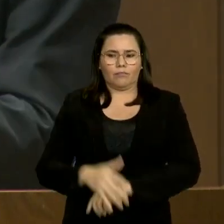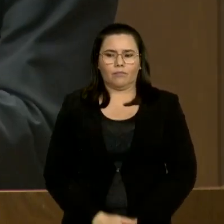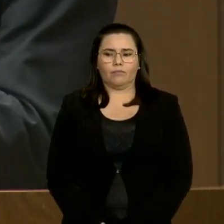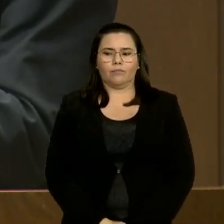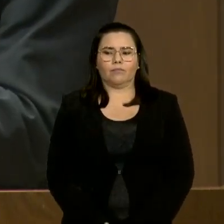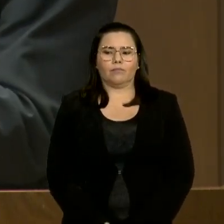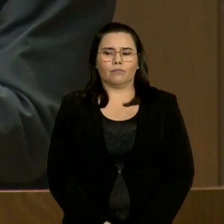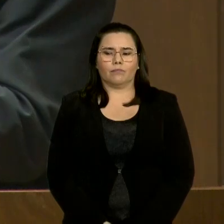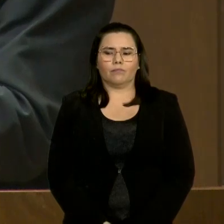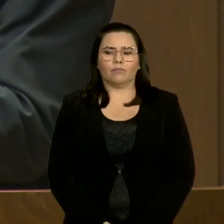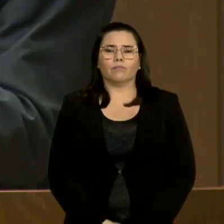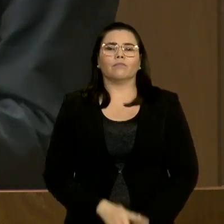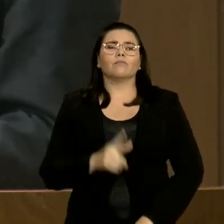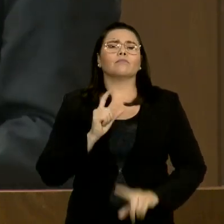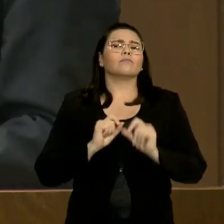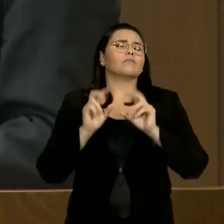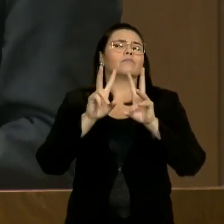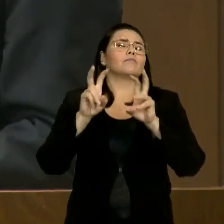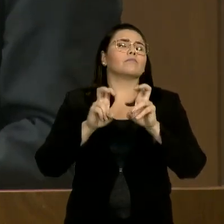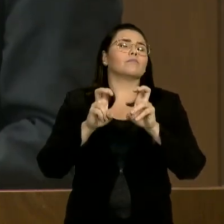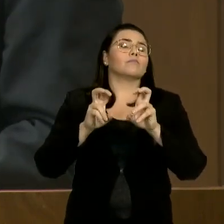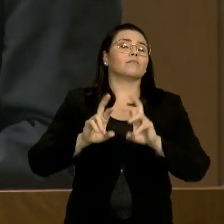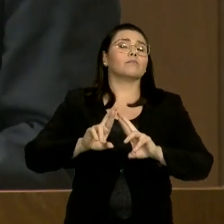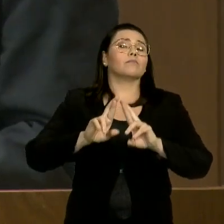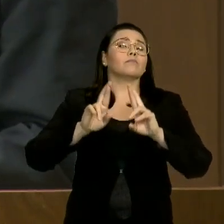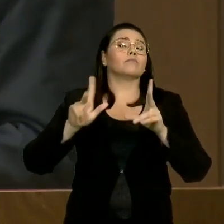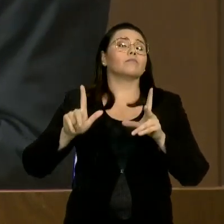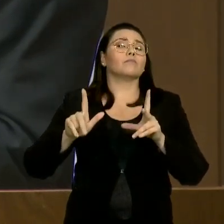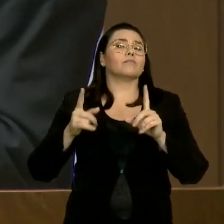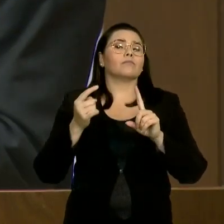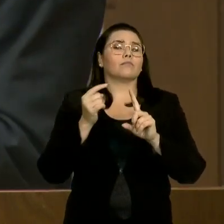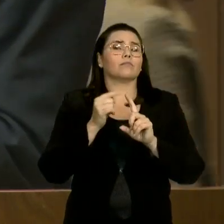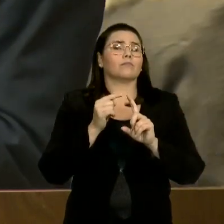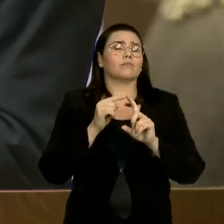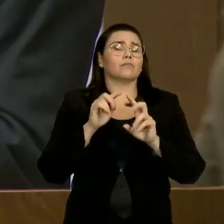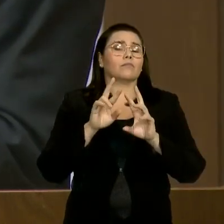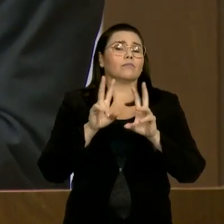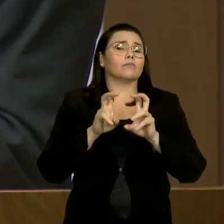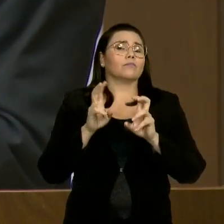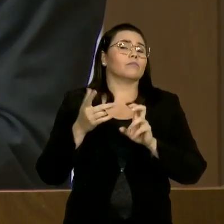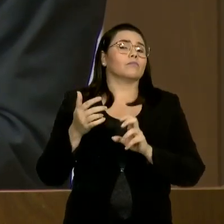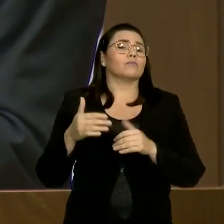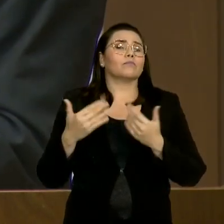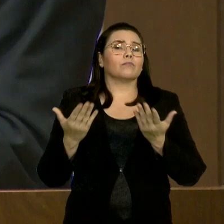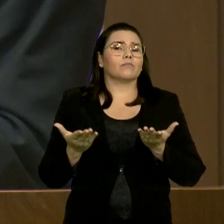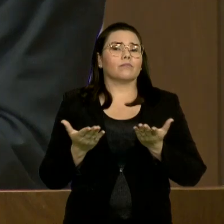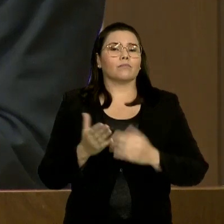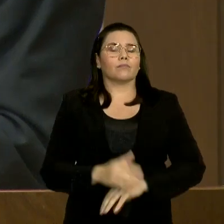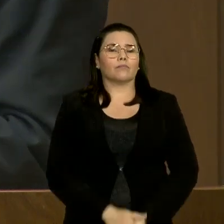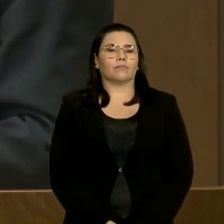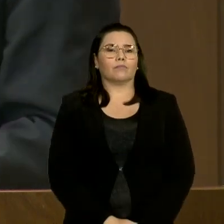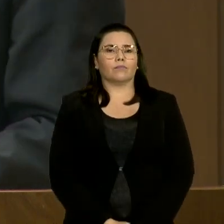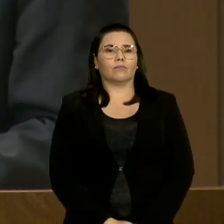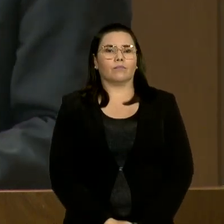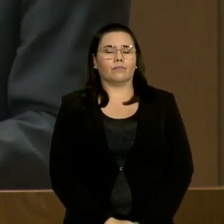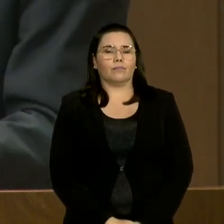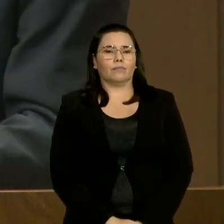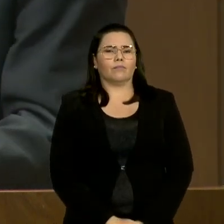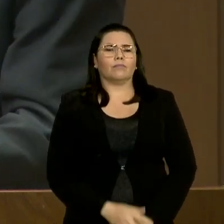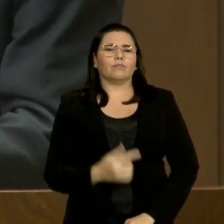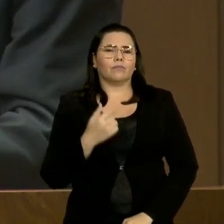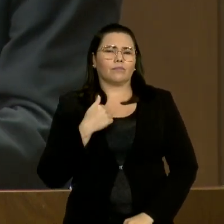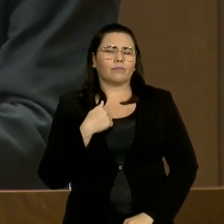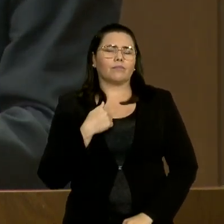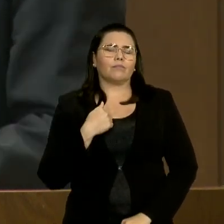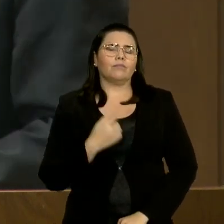referência um diálogo com a fala do Deputado otelino